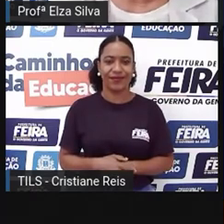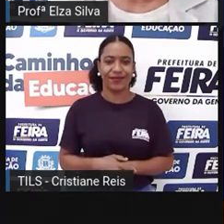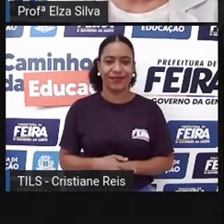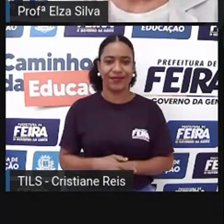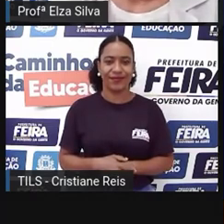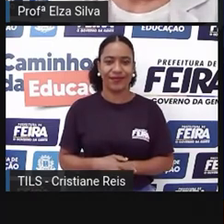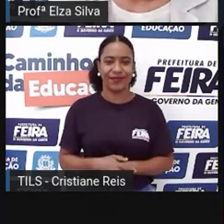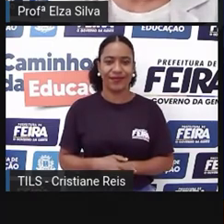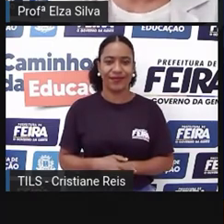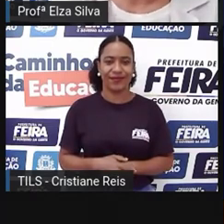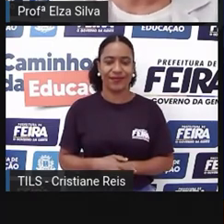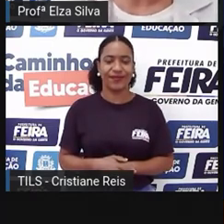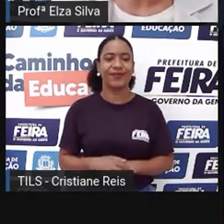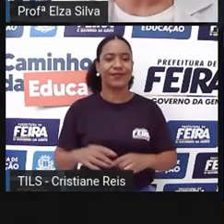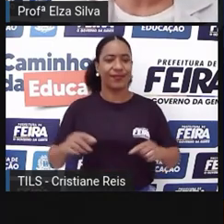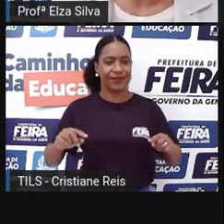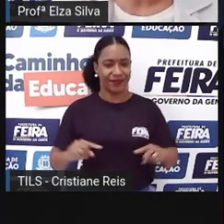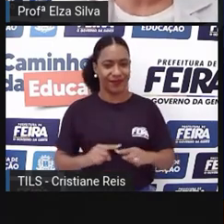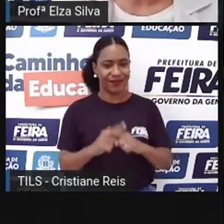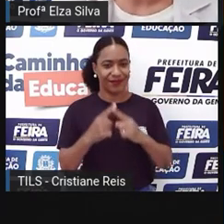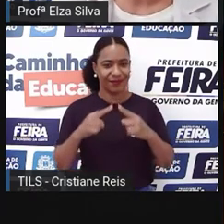knitting, cozer,